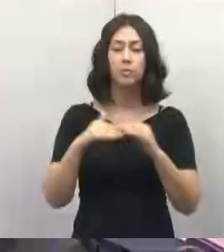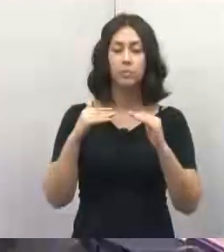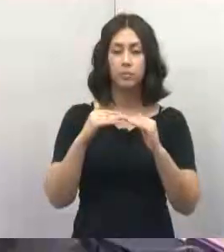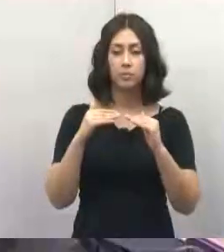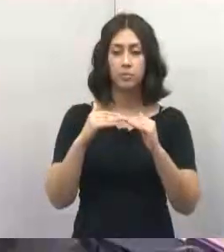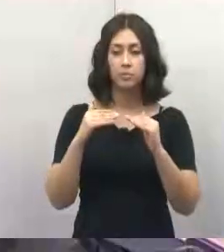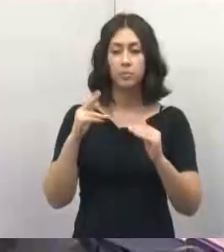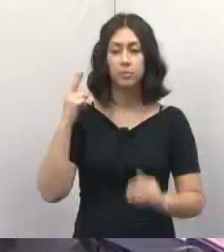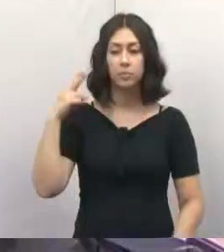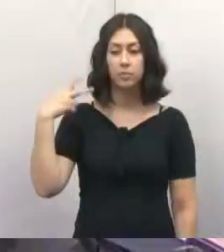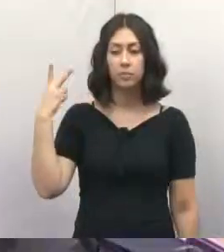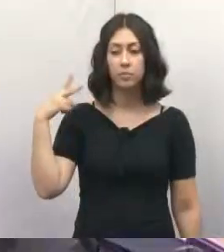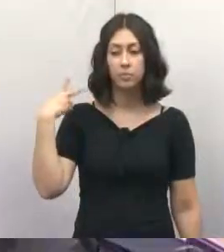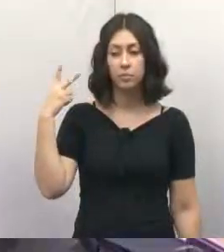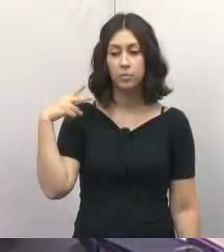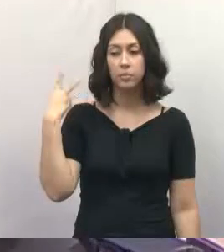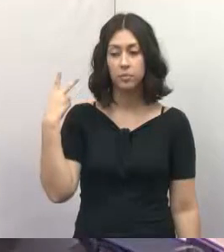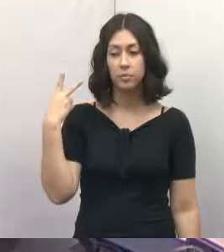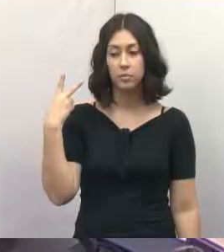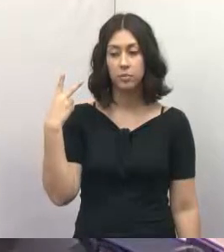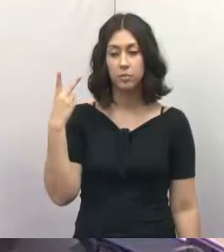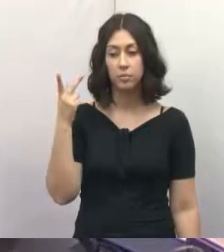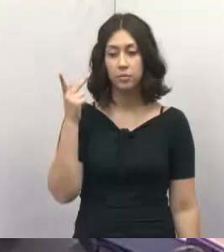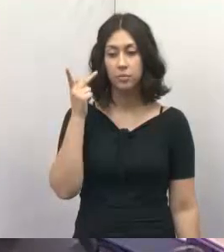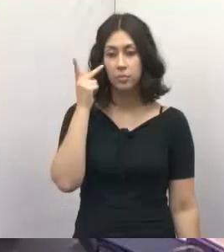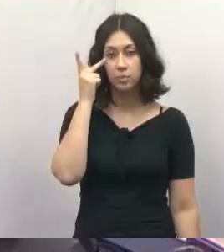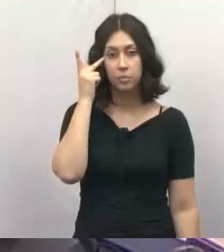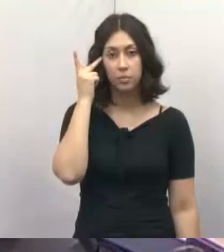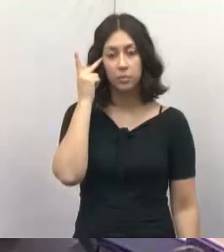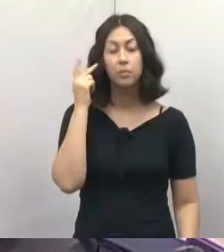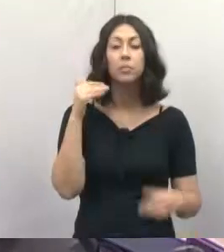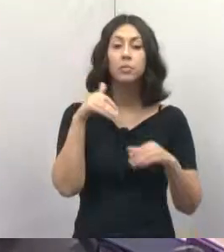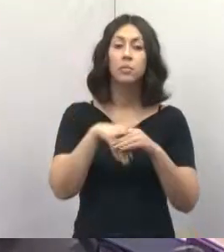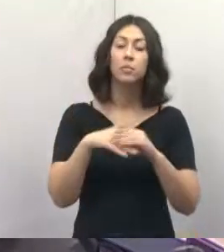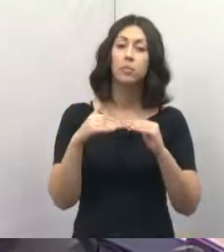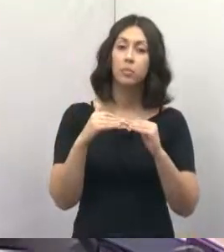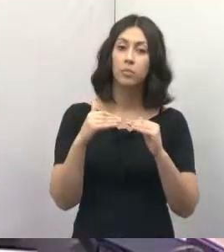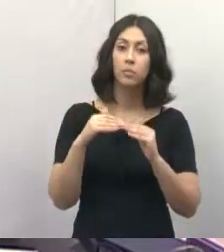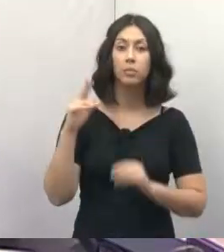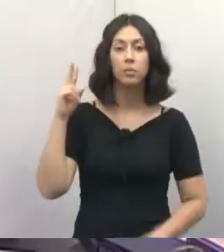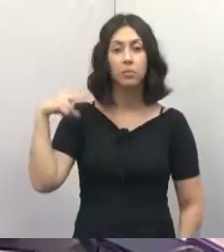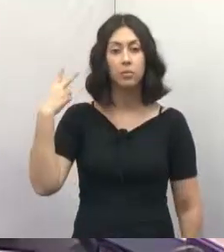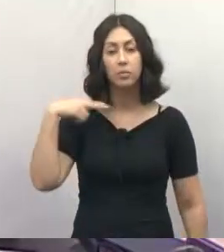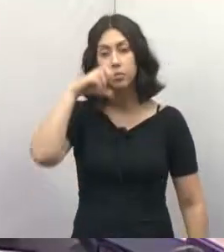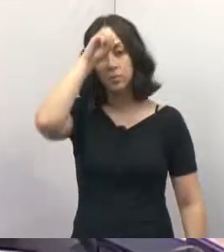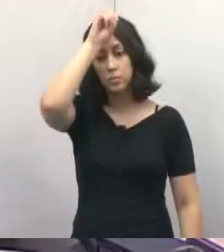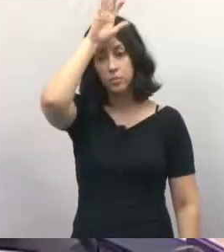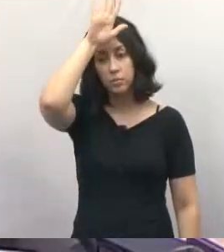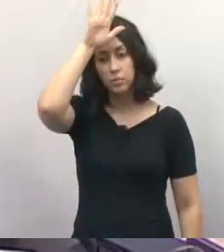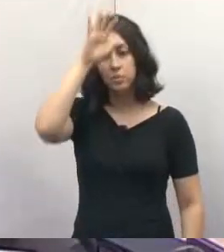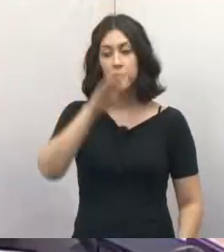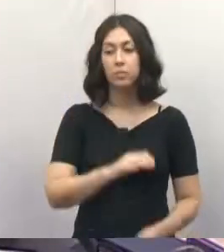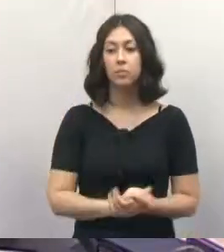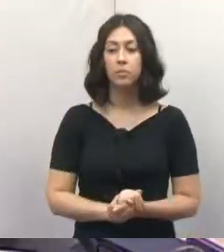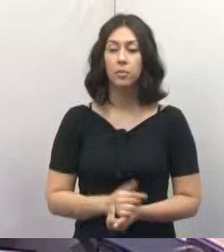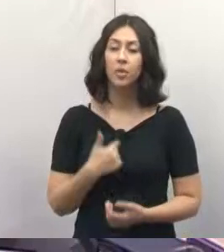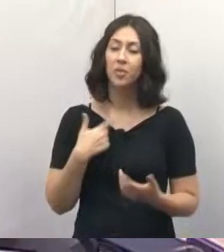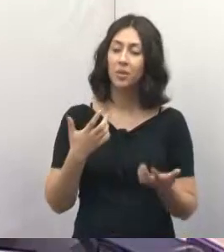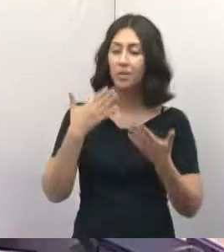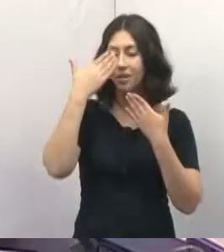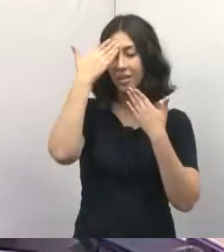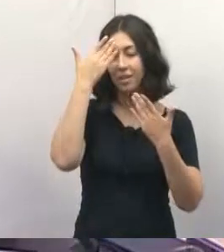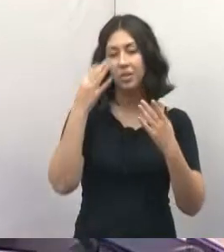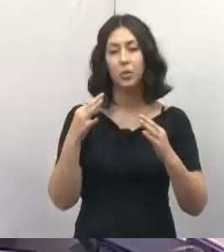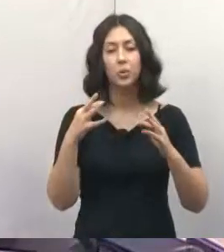Favorável. Como voto, vereador Paulinho do Esporte. Favorável. Como voto, vereador doutor Rodrigo Salomão. Quero agradecer